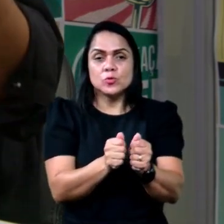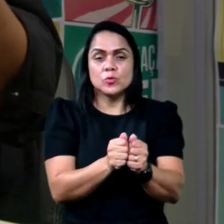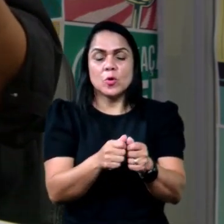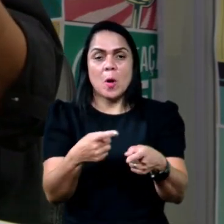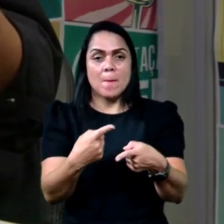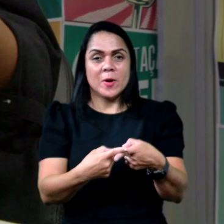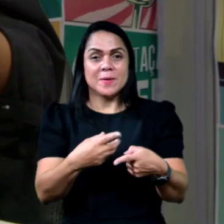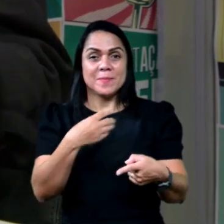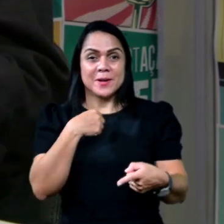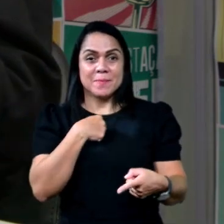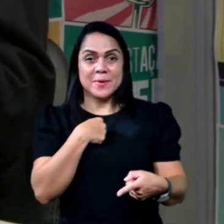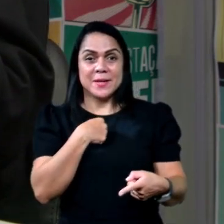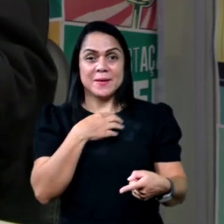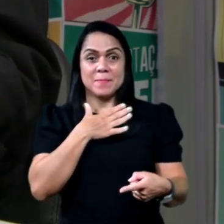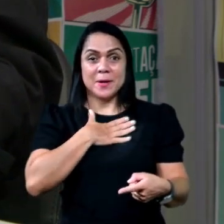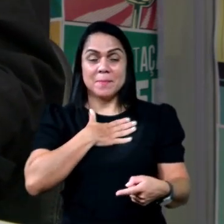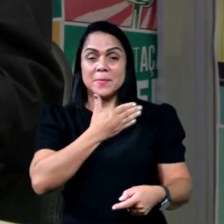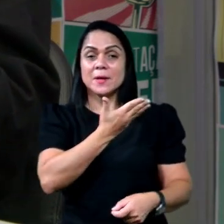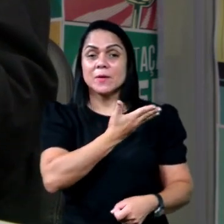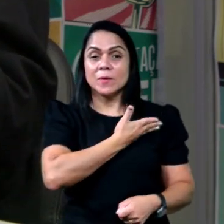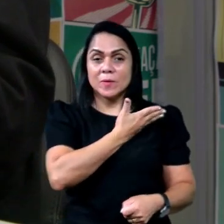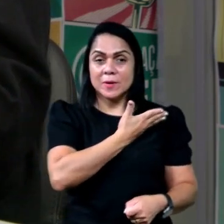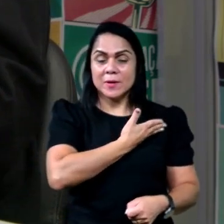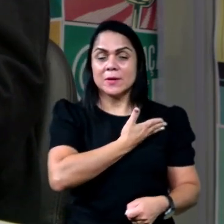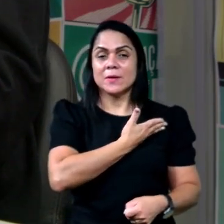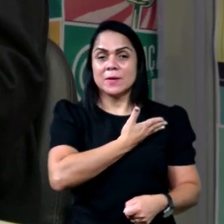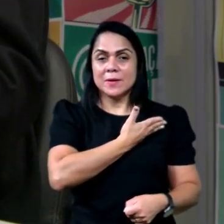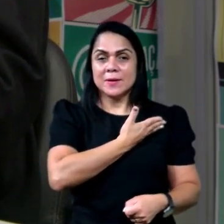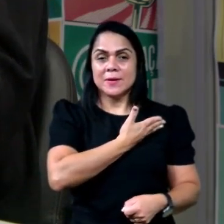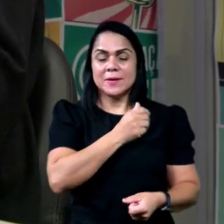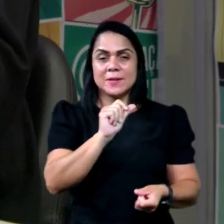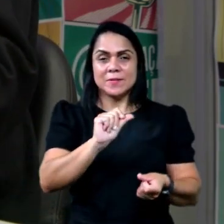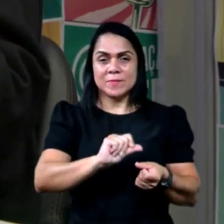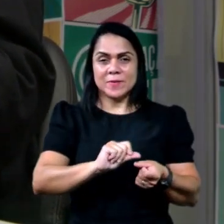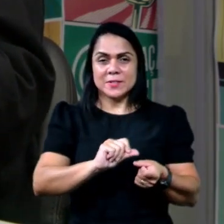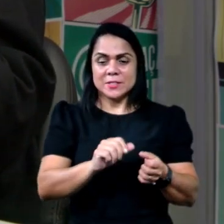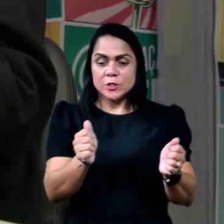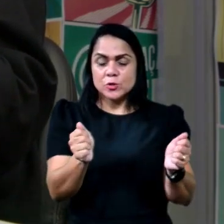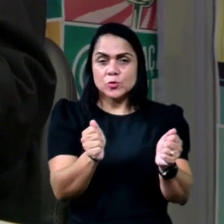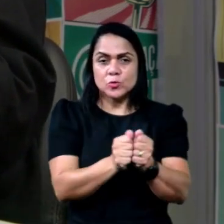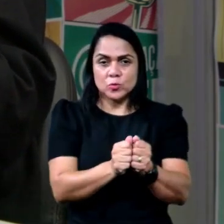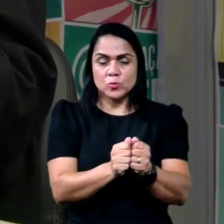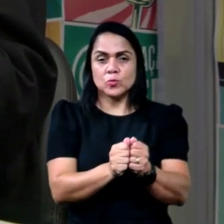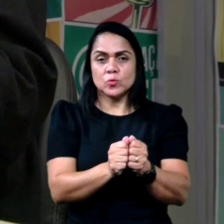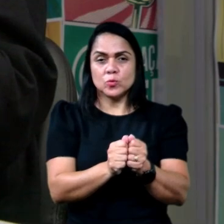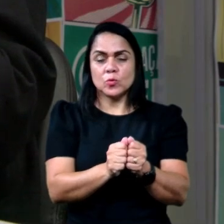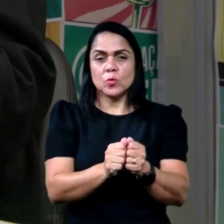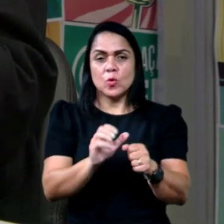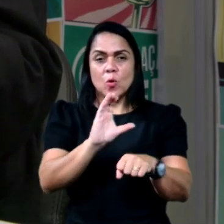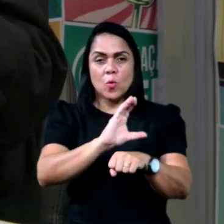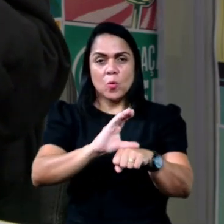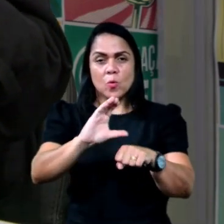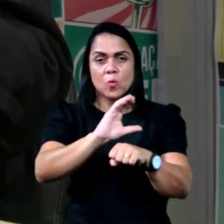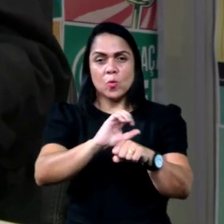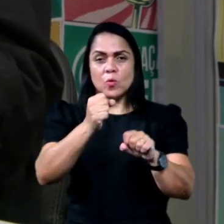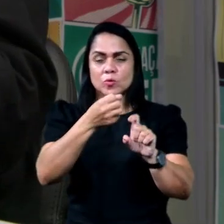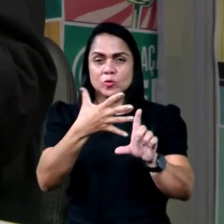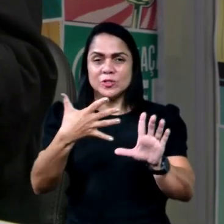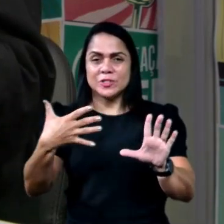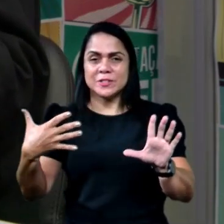minha colega Carla Furtado, que fazia comigo esse curso de extensão, era muito